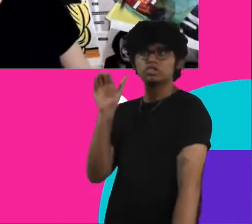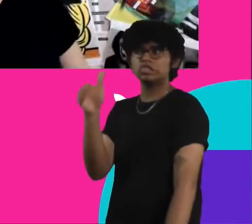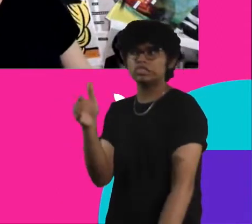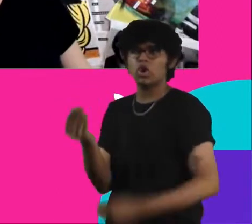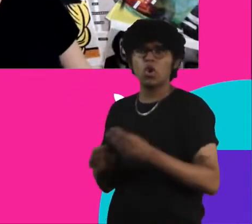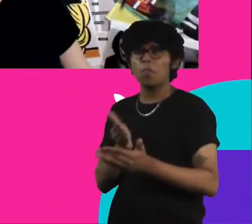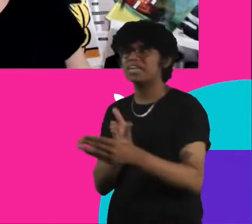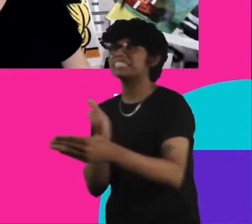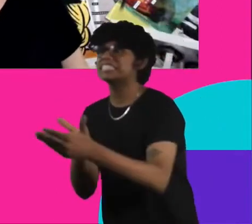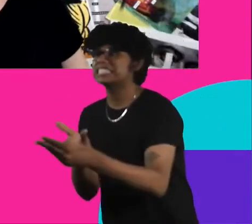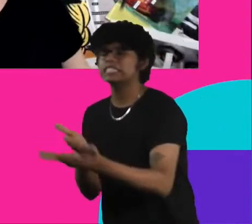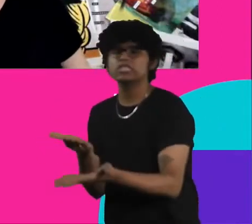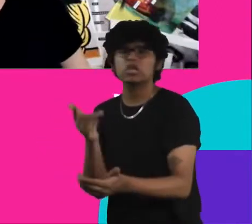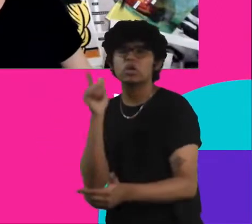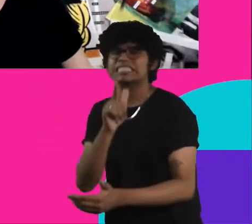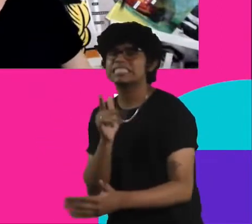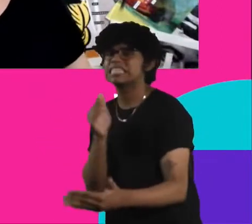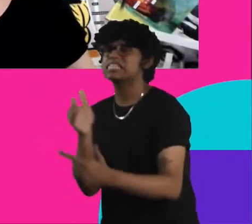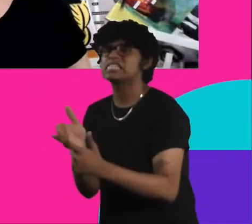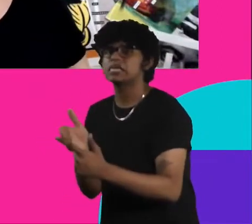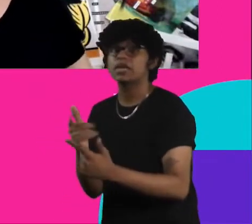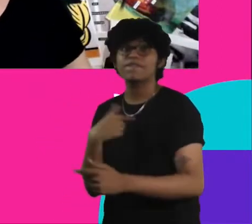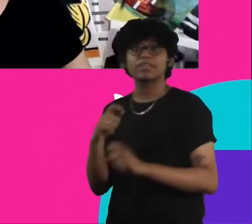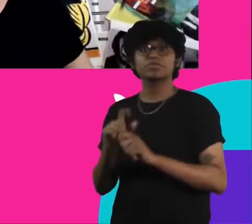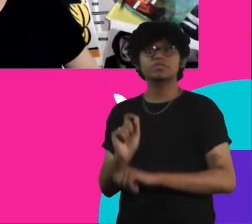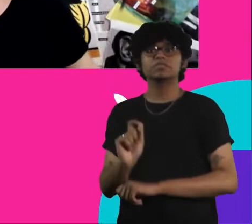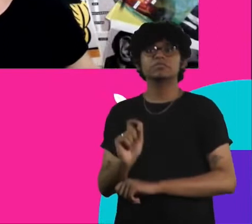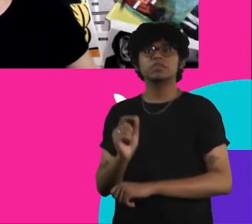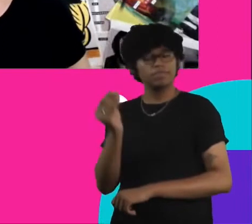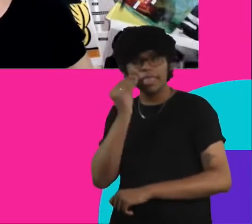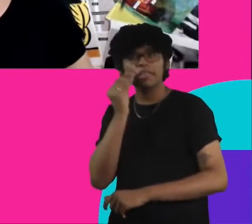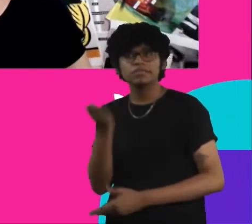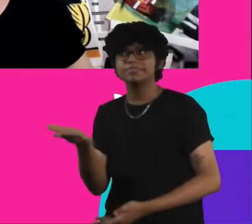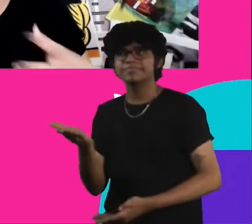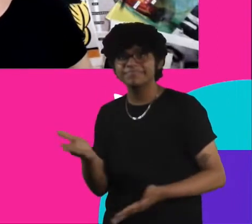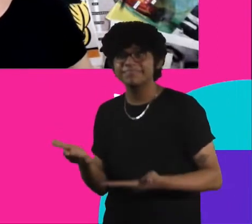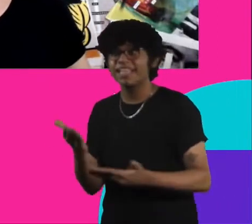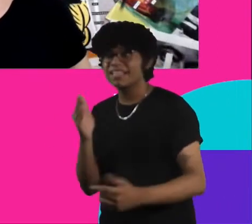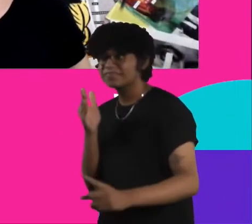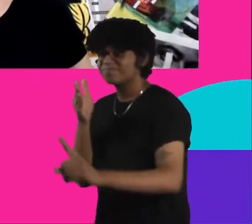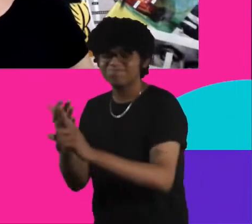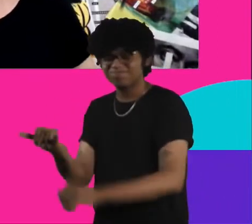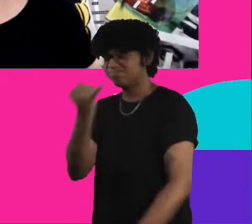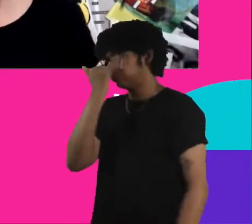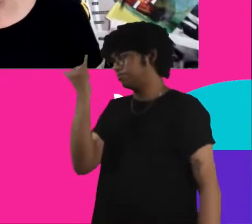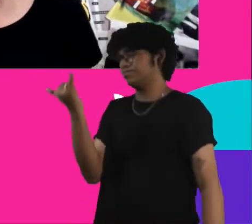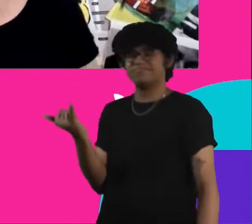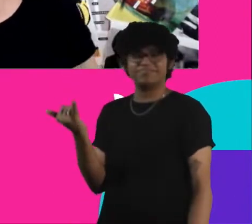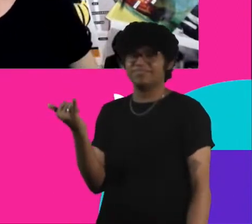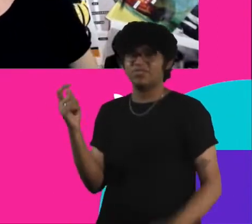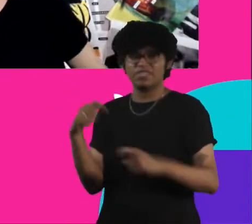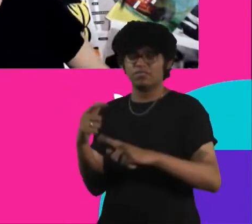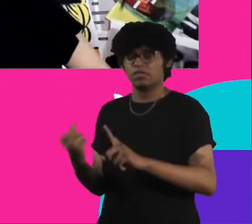chegar do ponto A ao ponto B. Então eu faço o quê? Eu tento. Tentei, dei de cara num muro, numa impossibilidade,